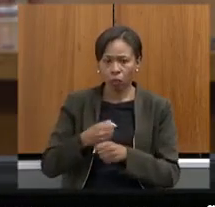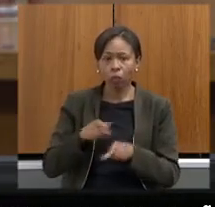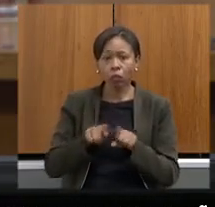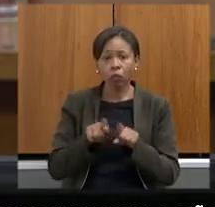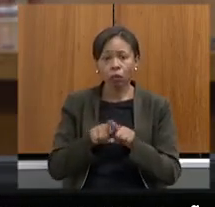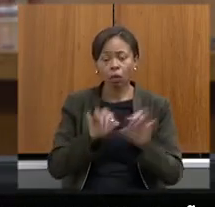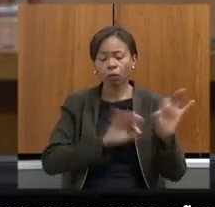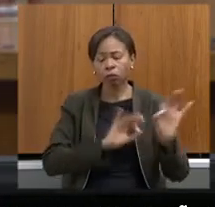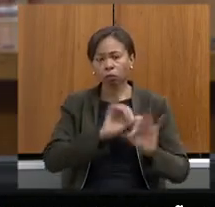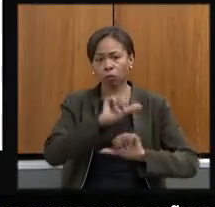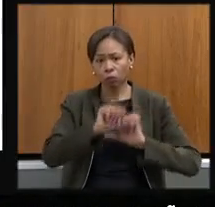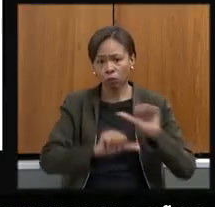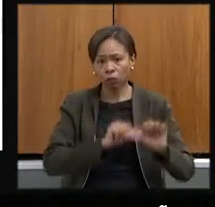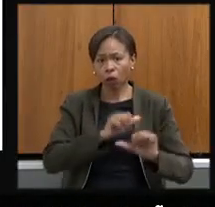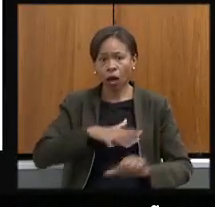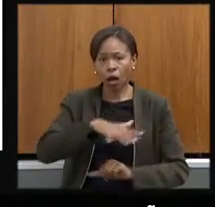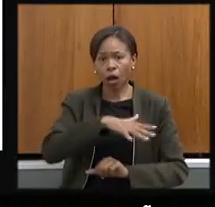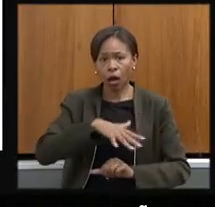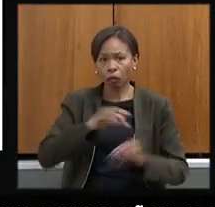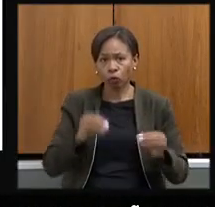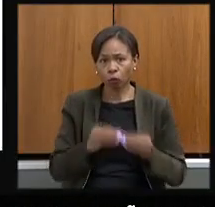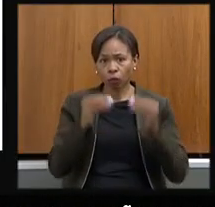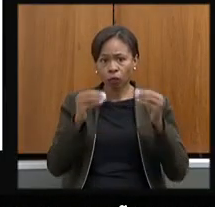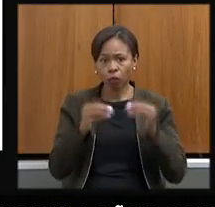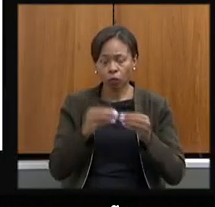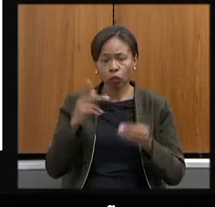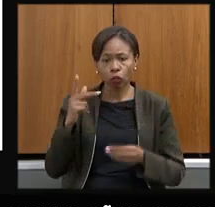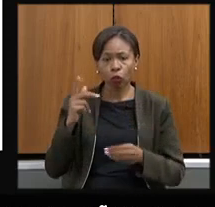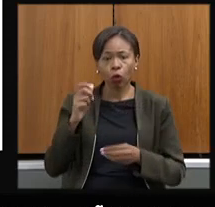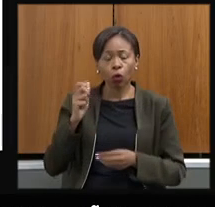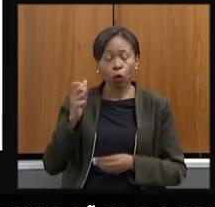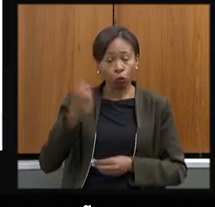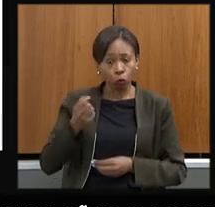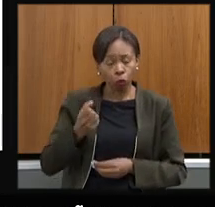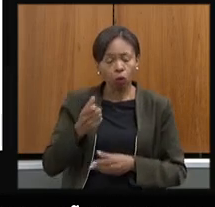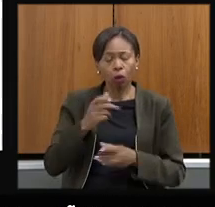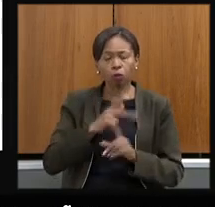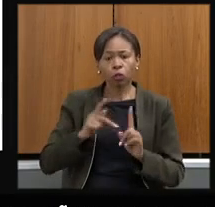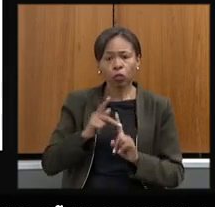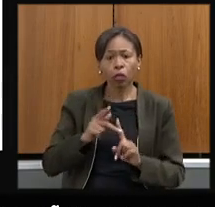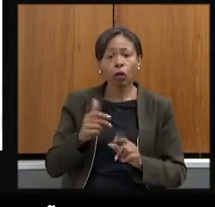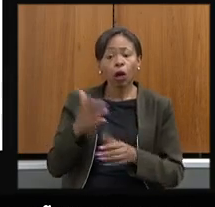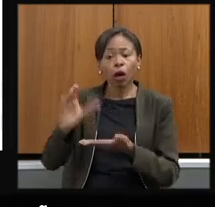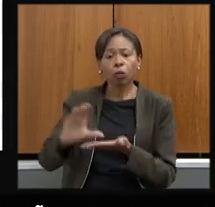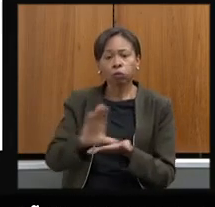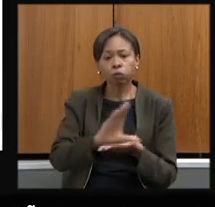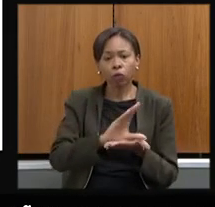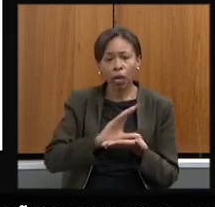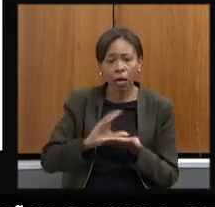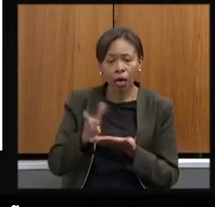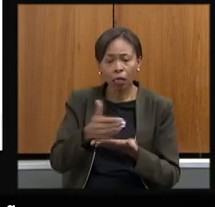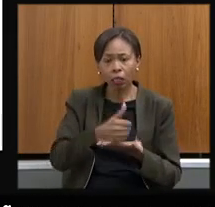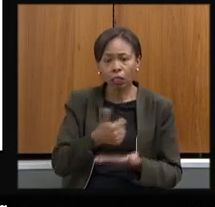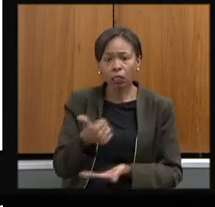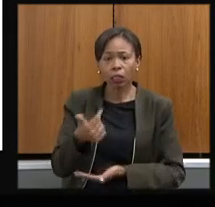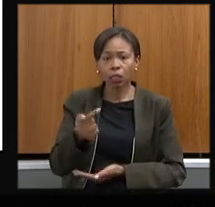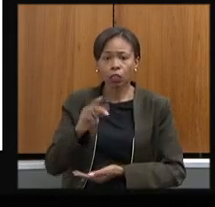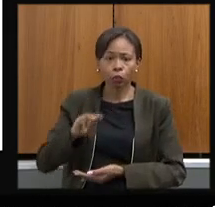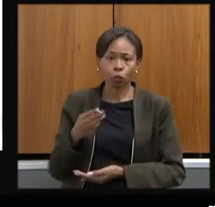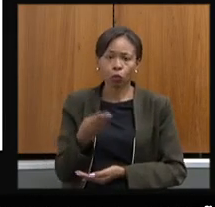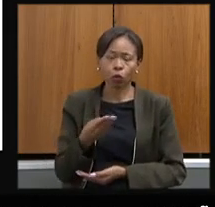nossa área de compensação previdenciária te avisando arrecadação de 17 milhões só nesse período